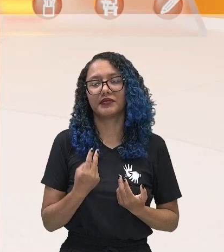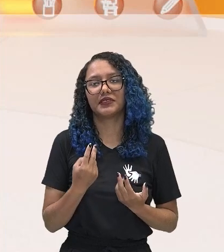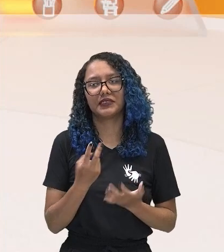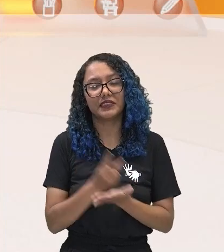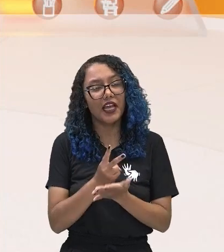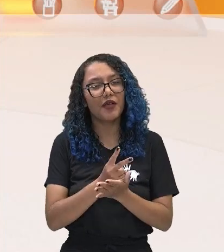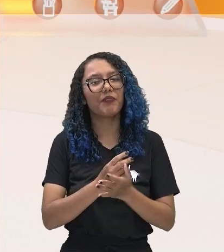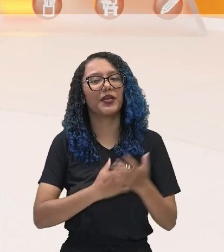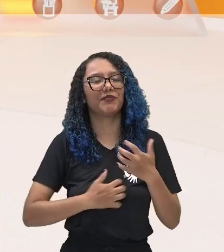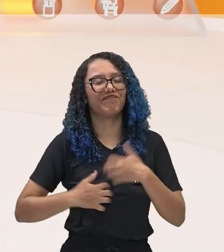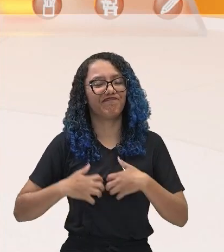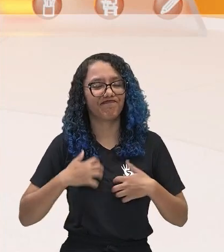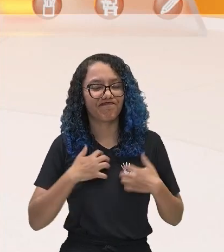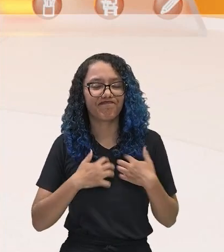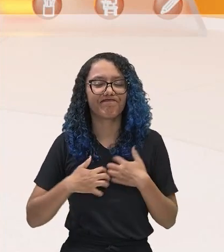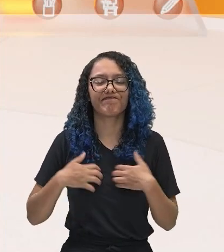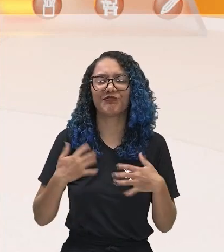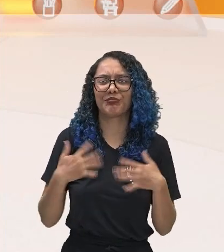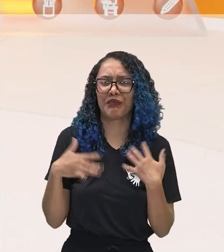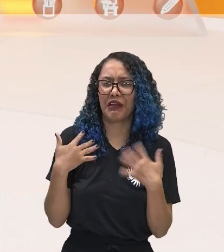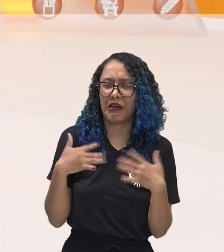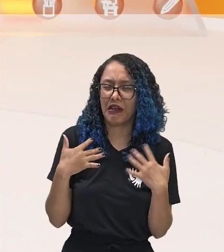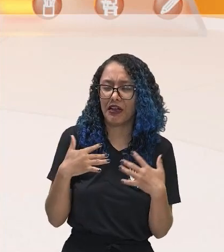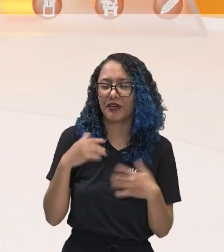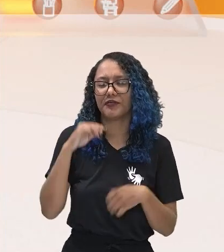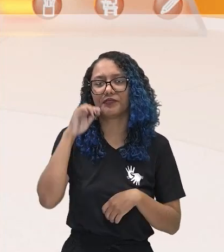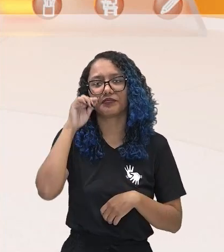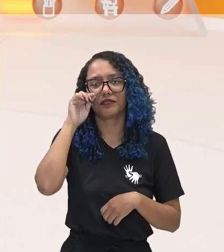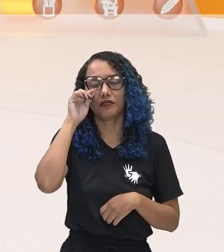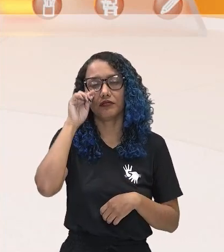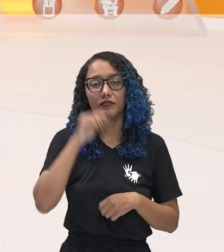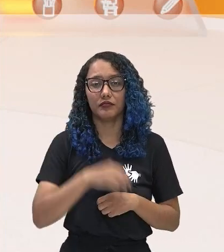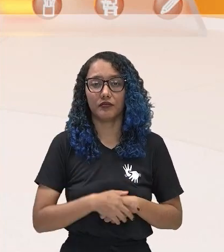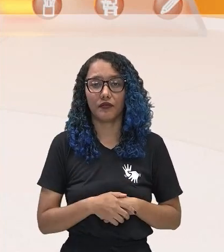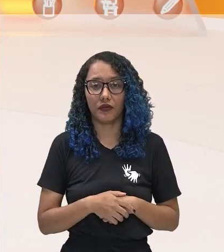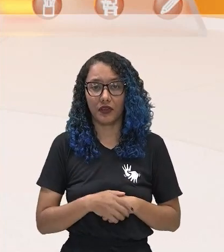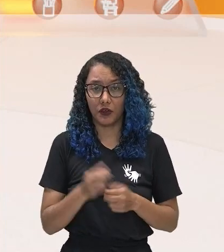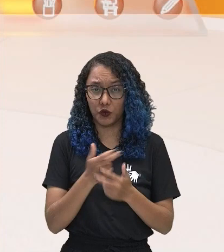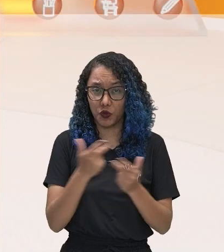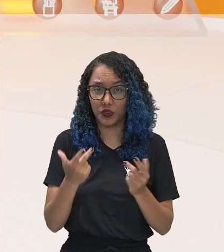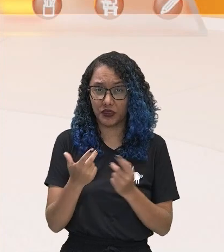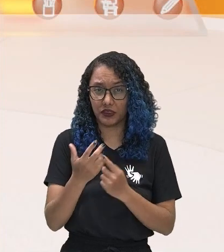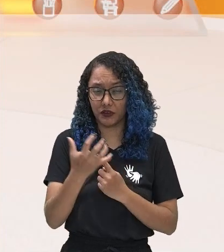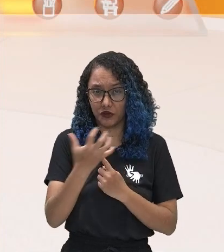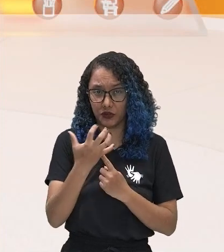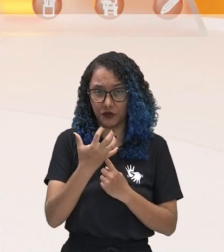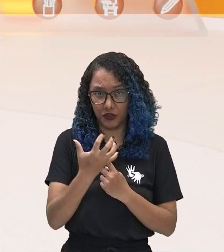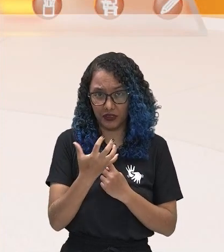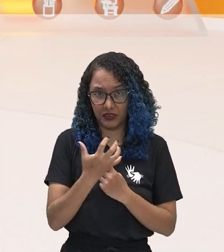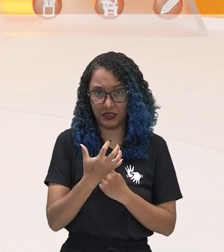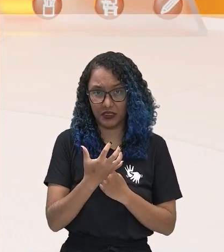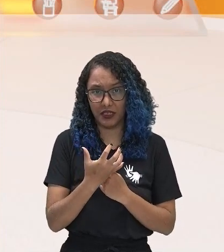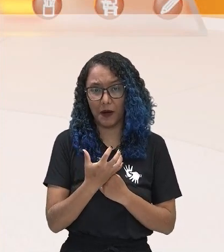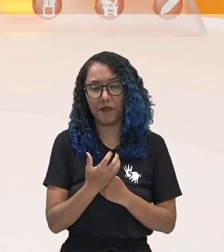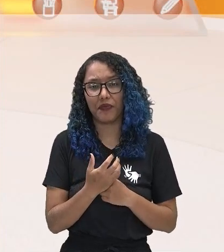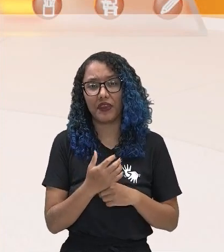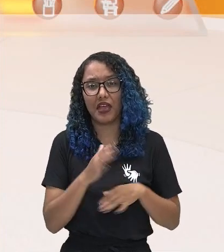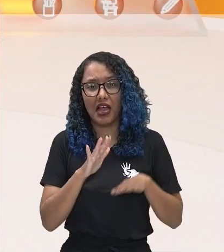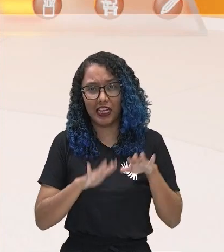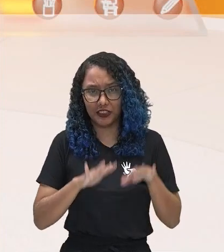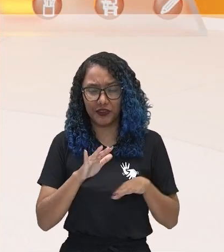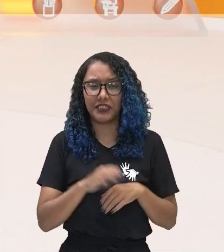desespero. Aquilo que nos torna quem somos pode ser perdido e nos deixar